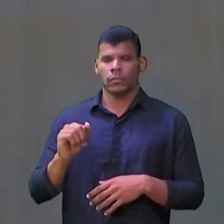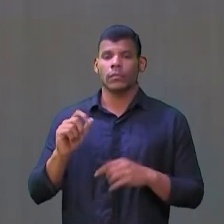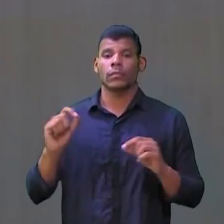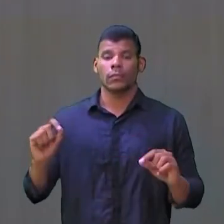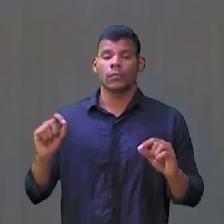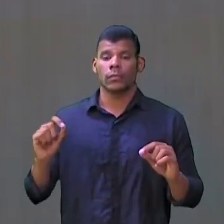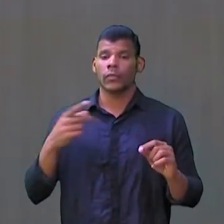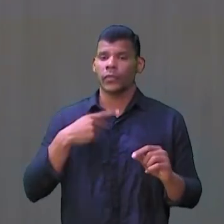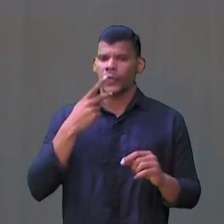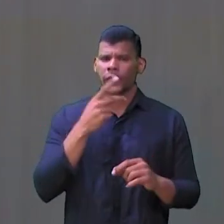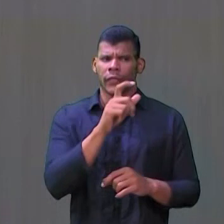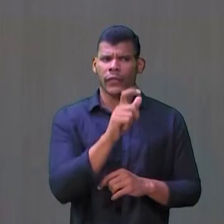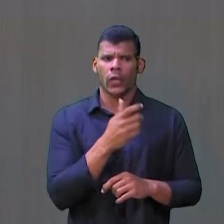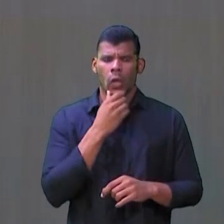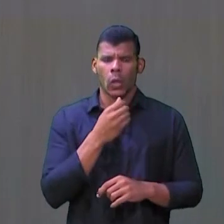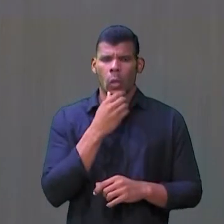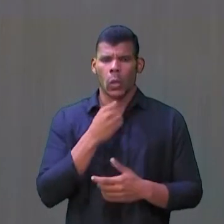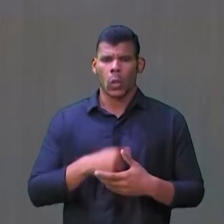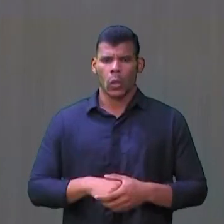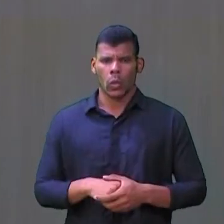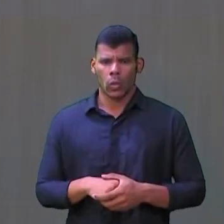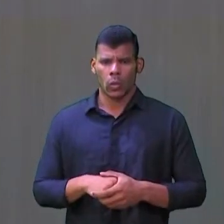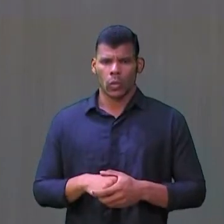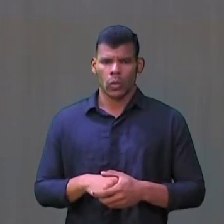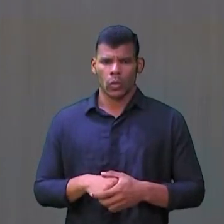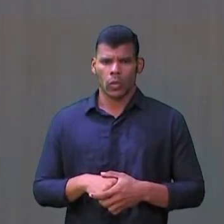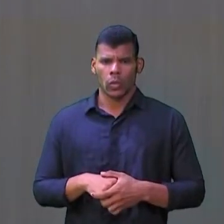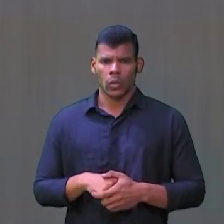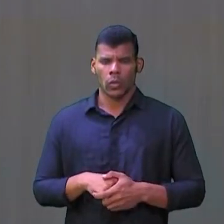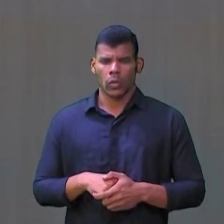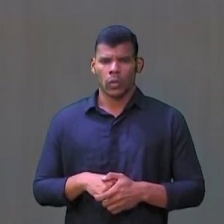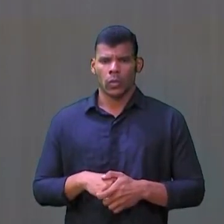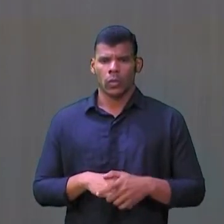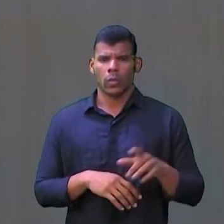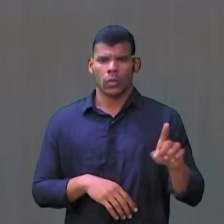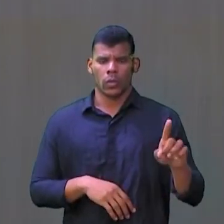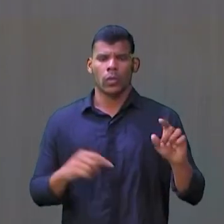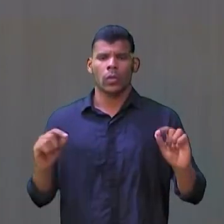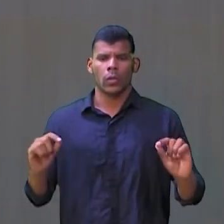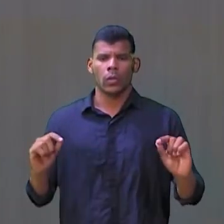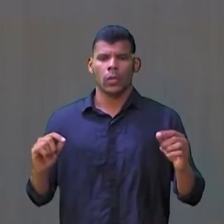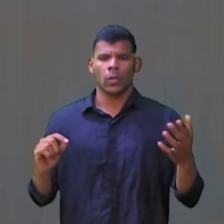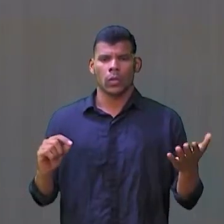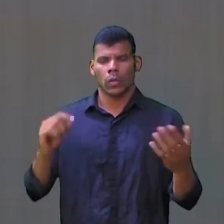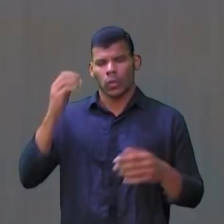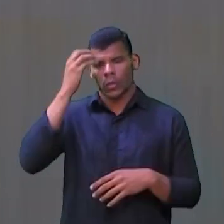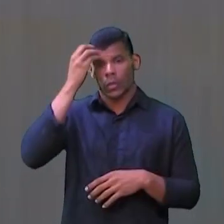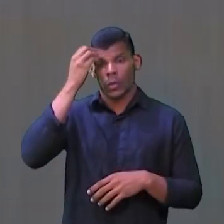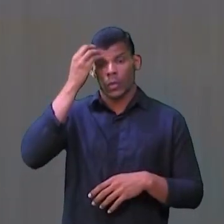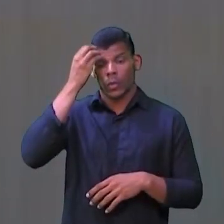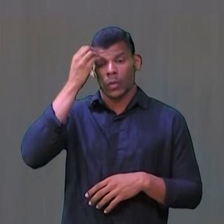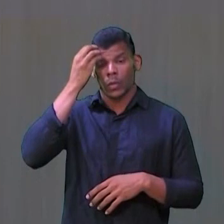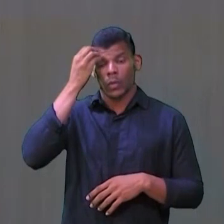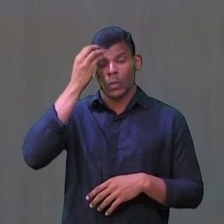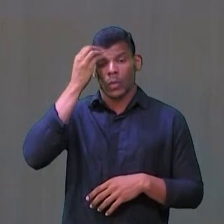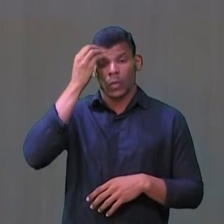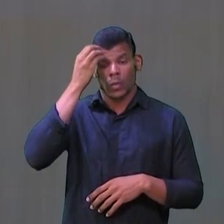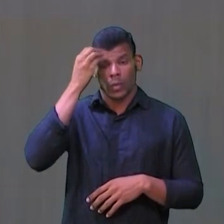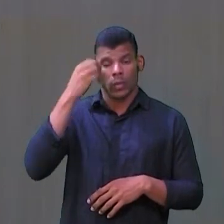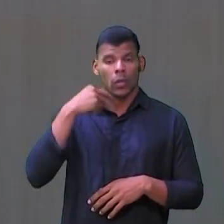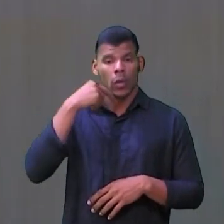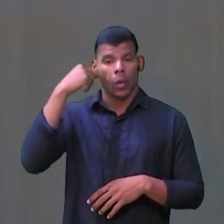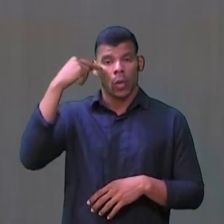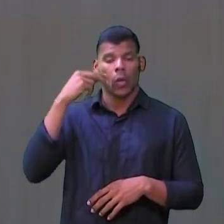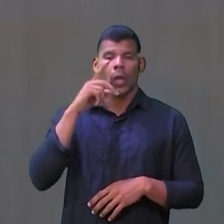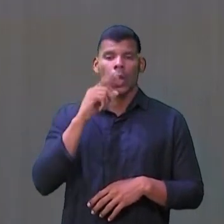a fala desse sujeito que, desta forma, está menosprezando e está constrangendo